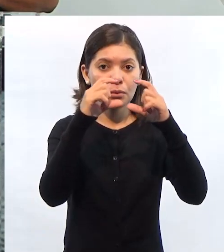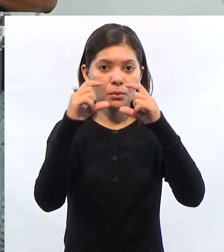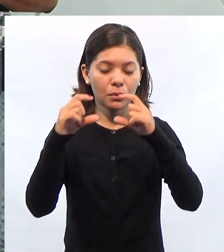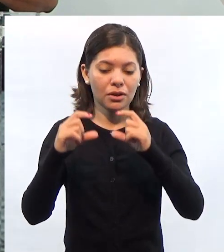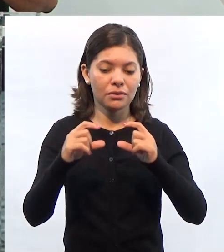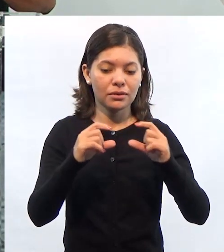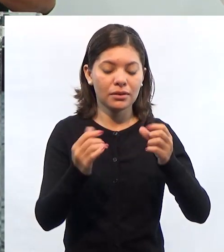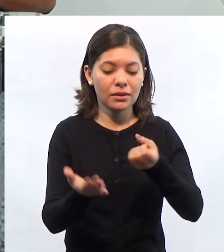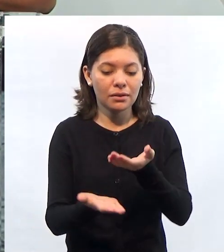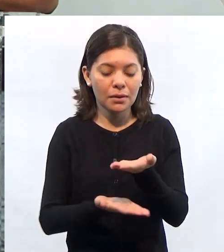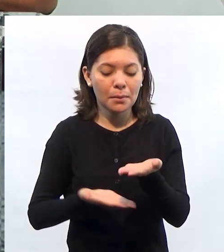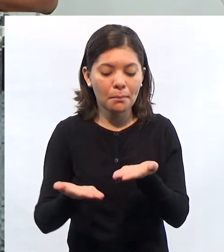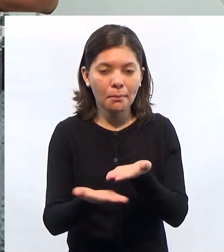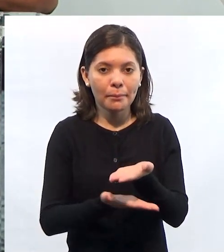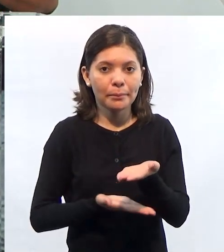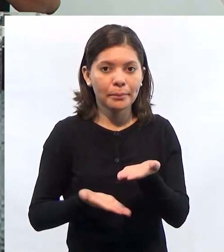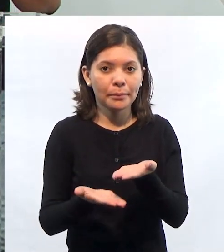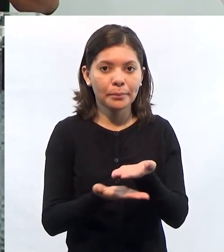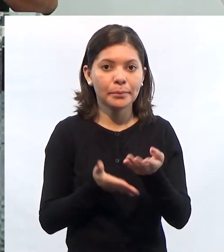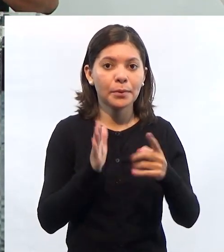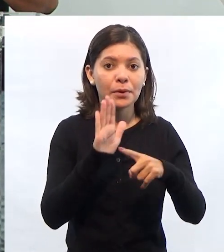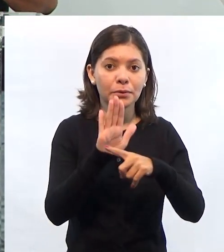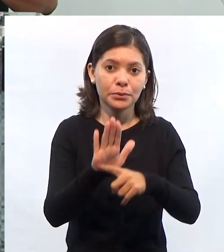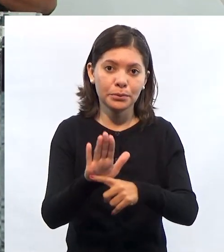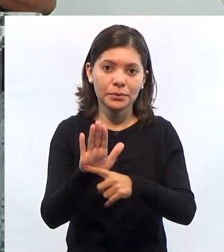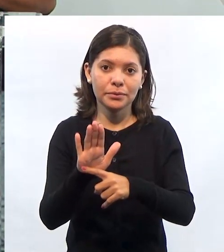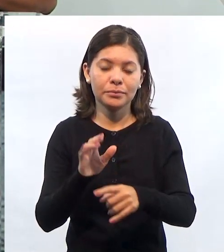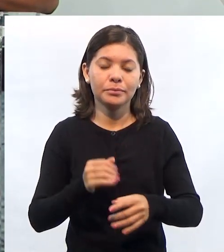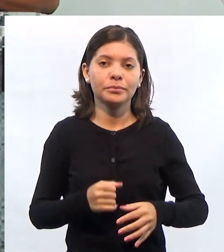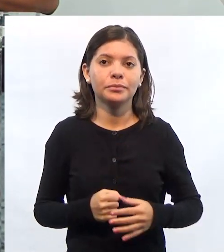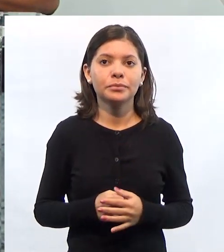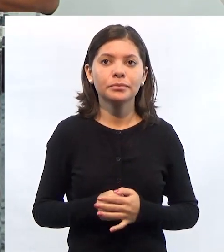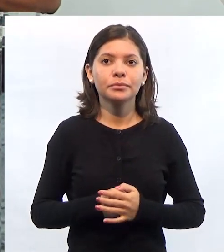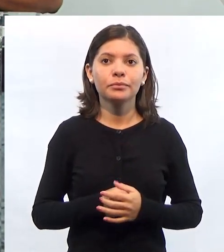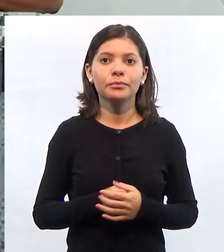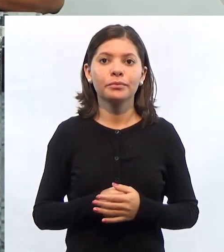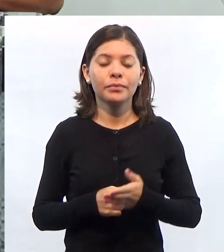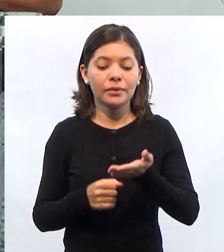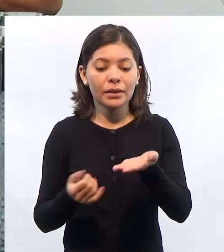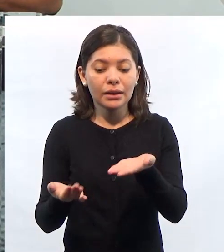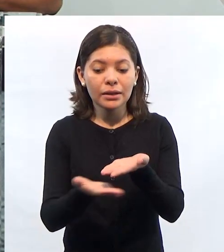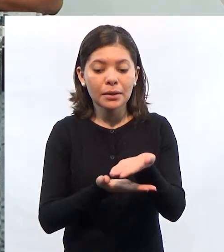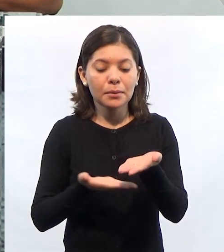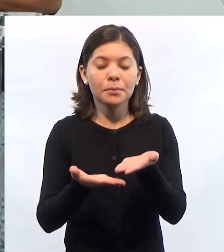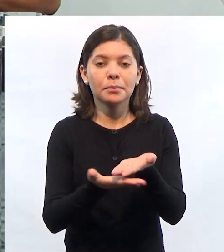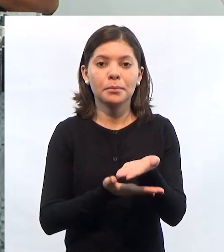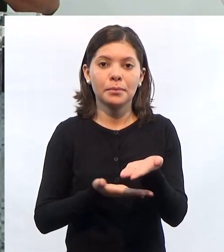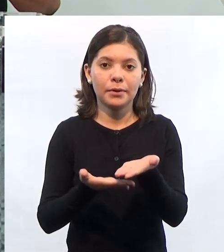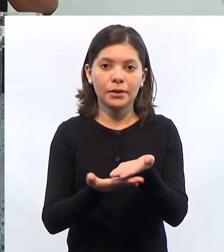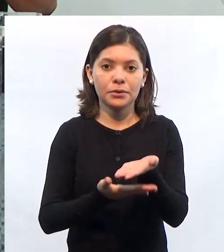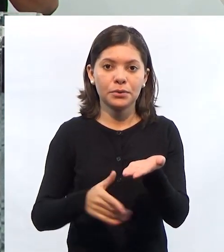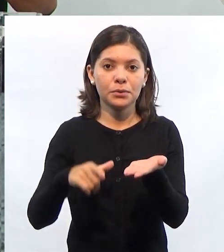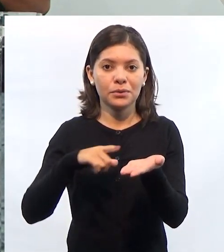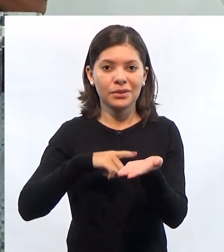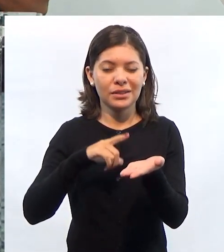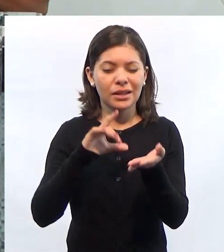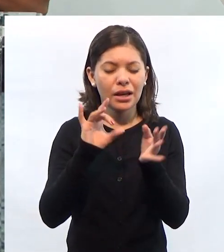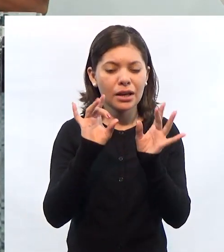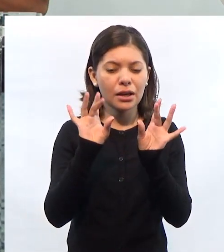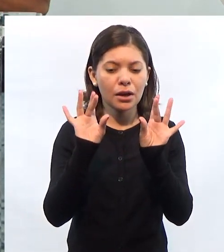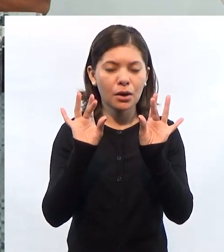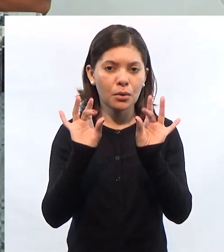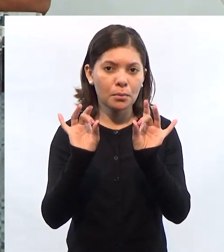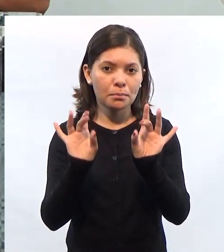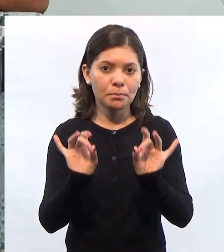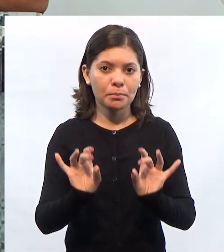quadriculadinhos servem como parâmetros naquele quadradinho tem-se uma um